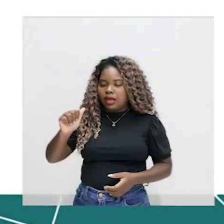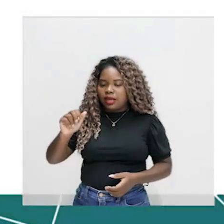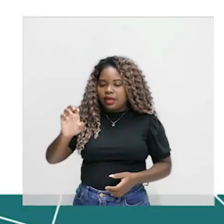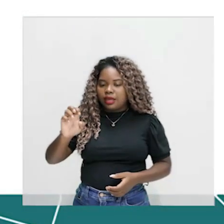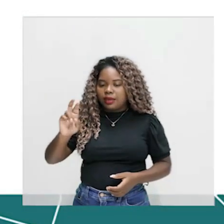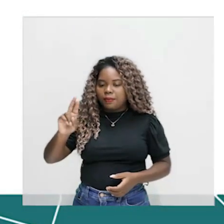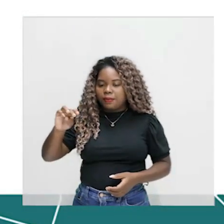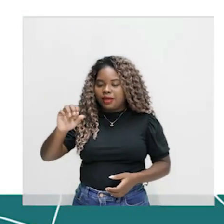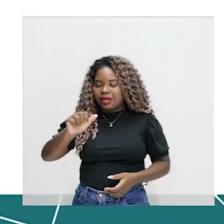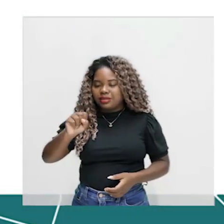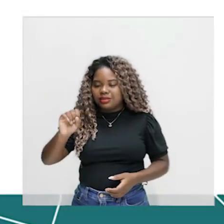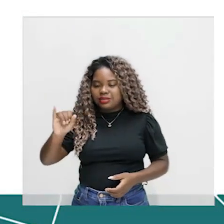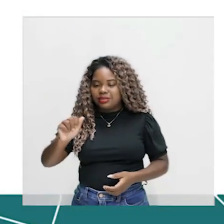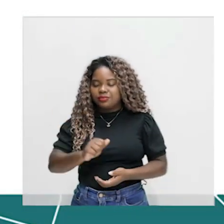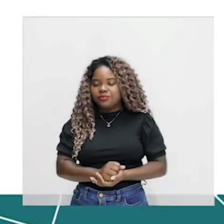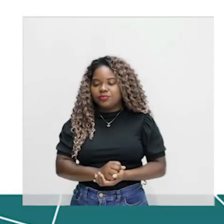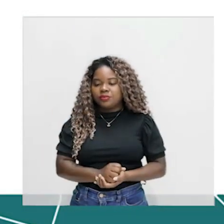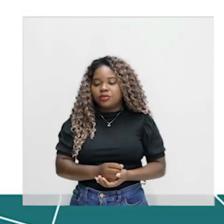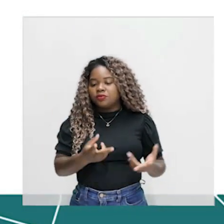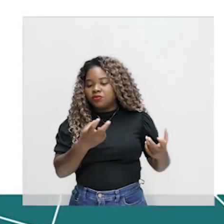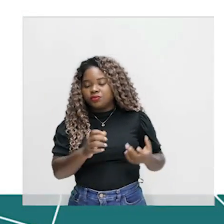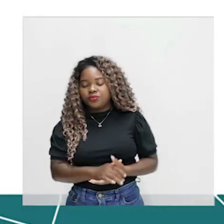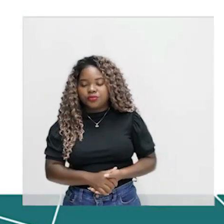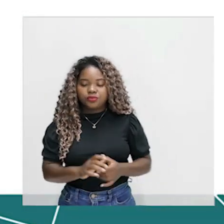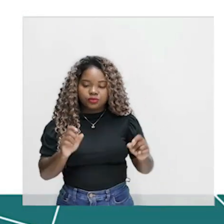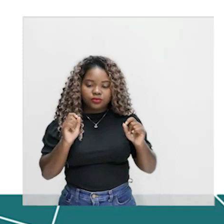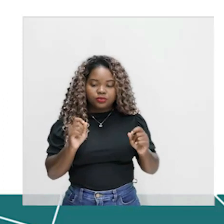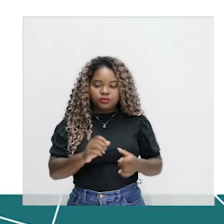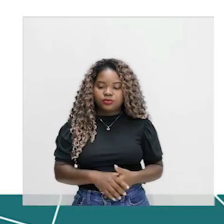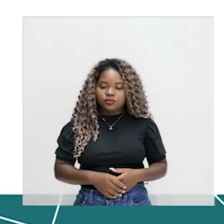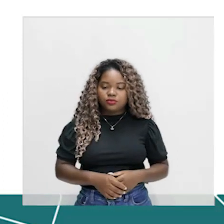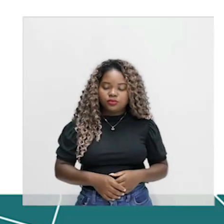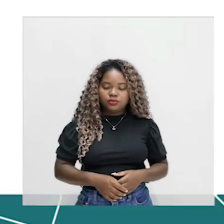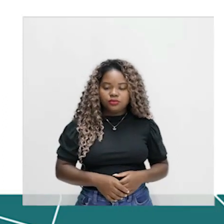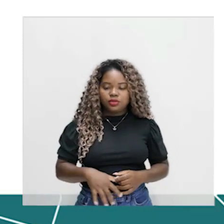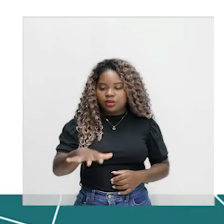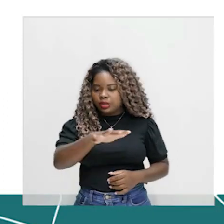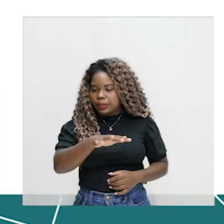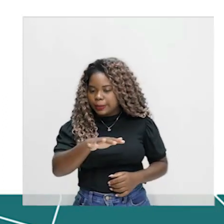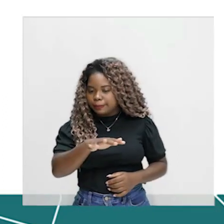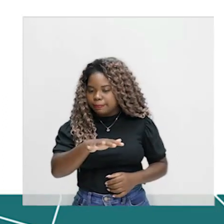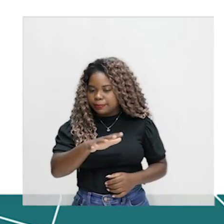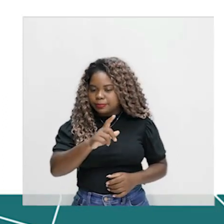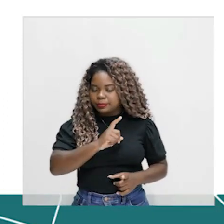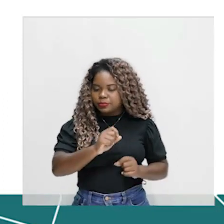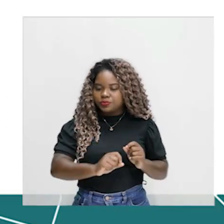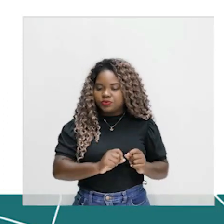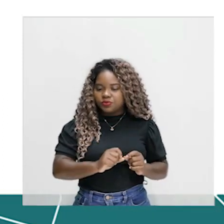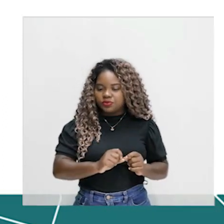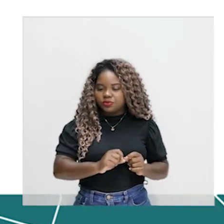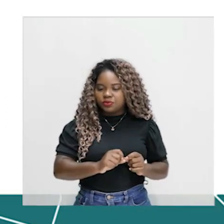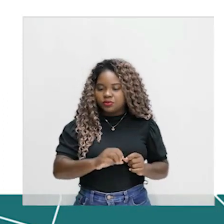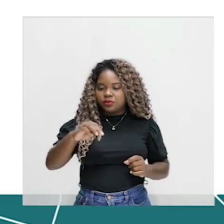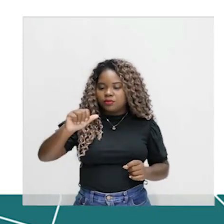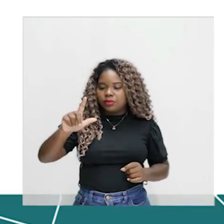que em regiões em regiões que tinha por exemplo uma grande taxa de